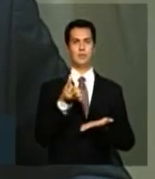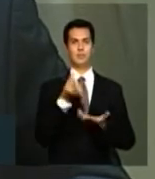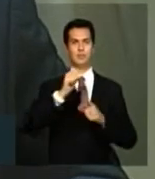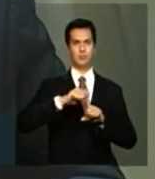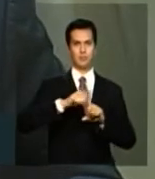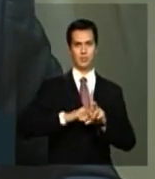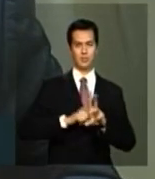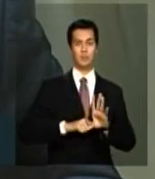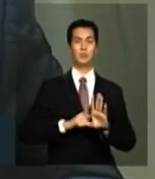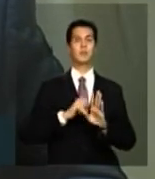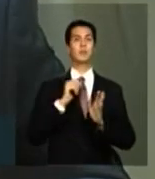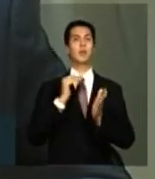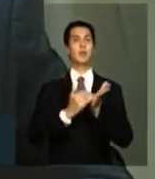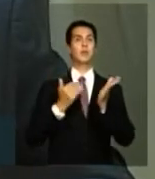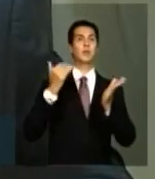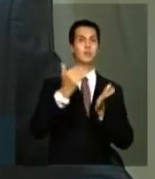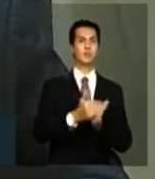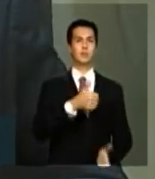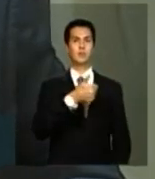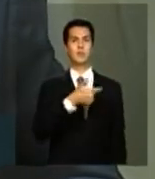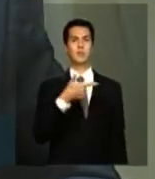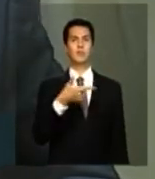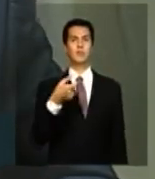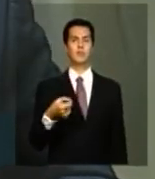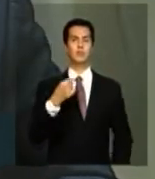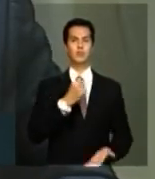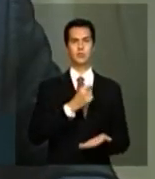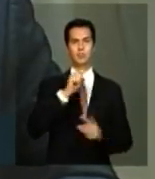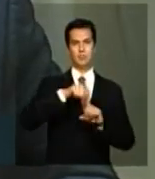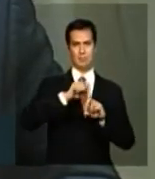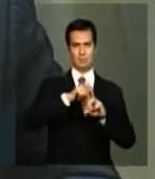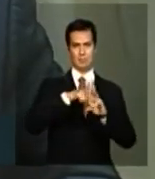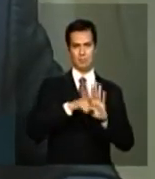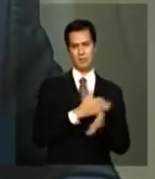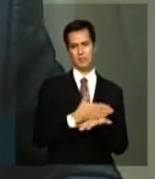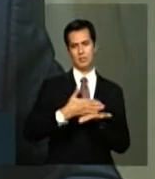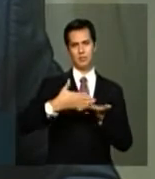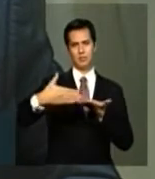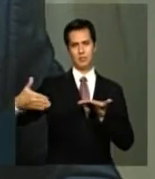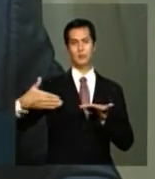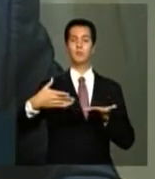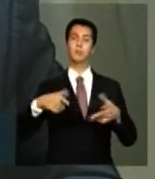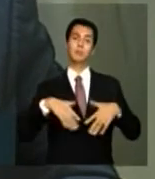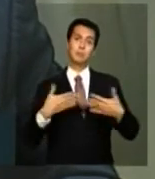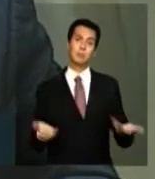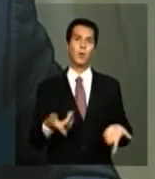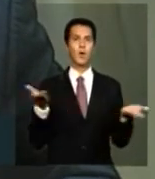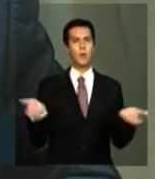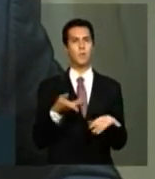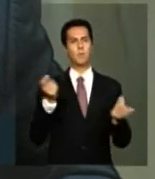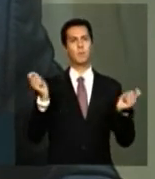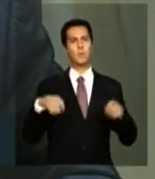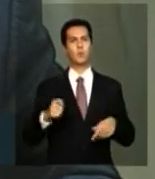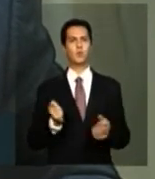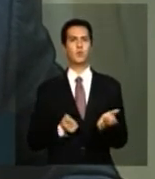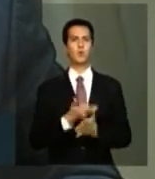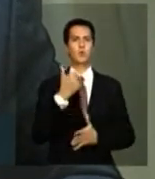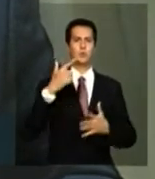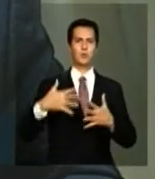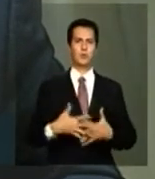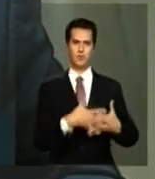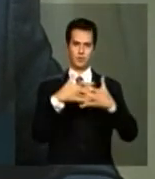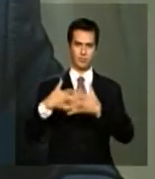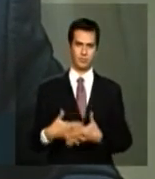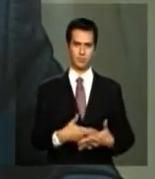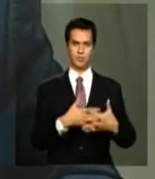meses para 120 meses então também facilidade para a aquisição de caminhão para pequenos